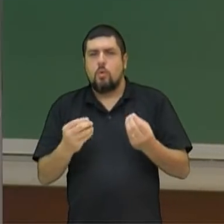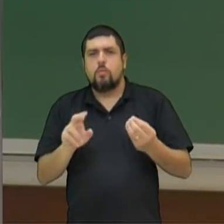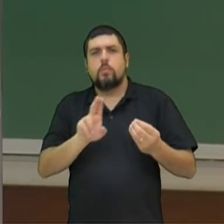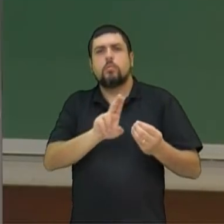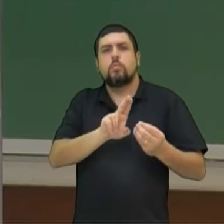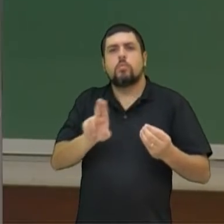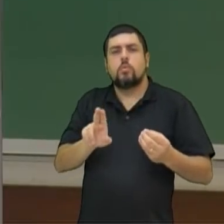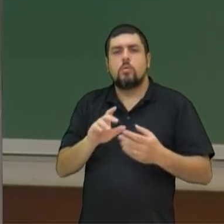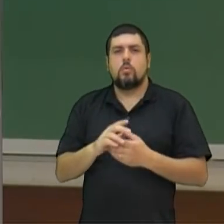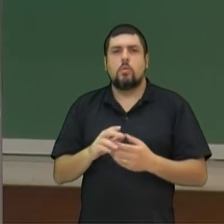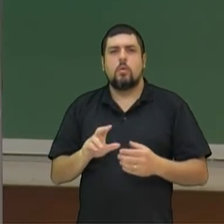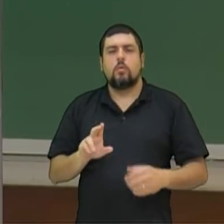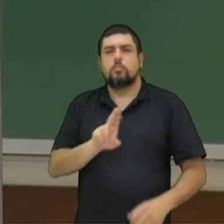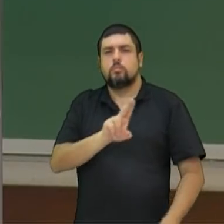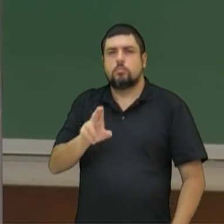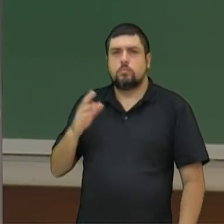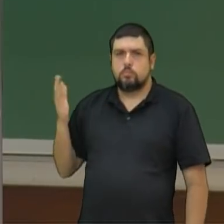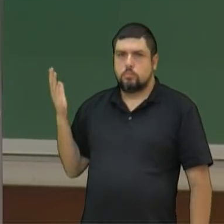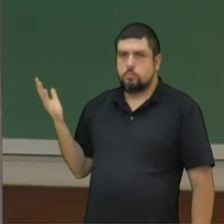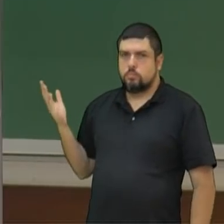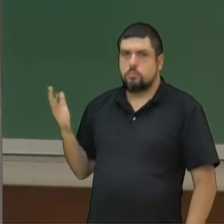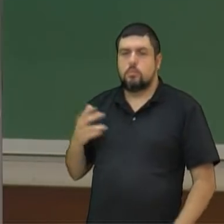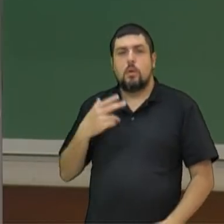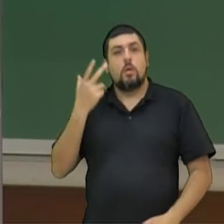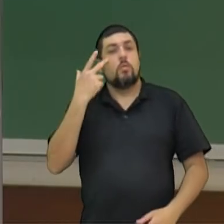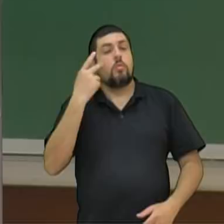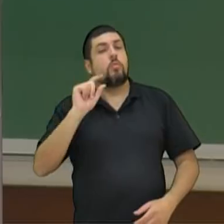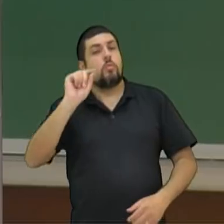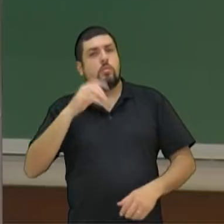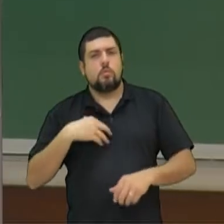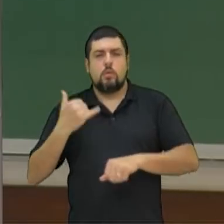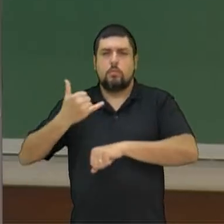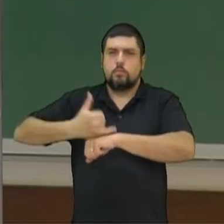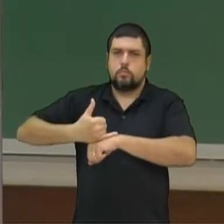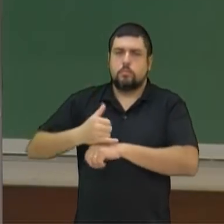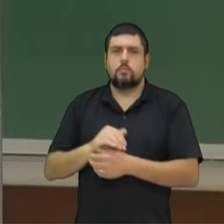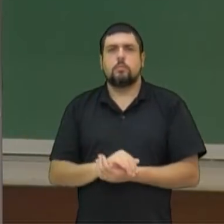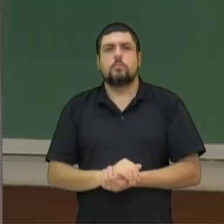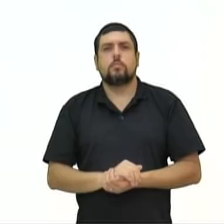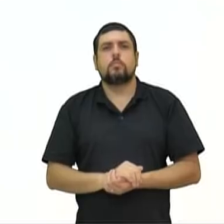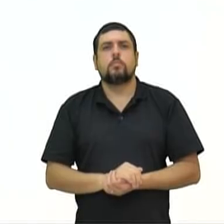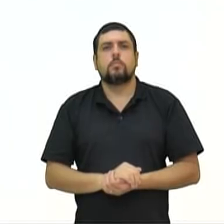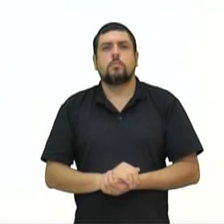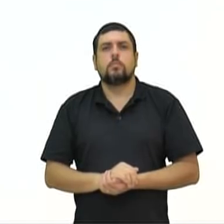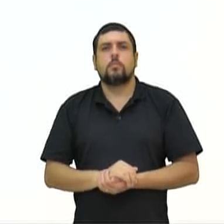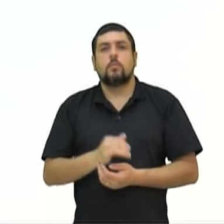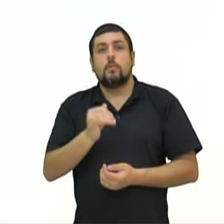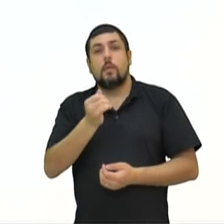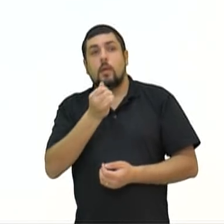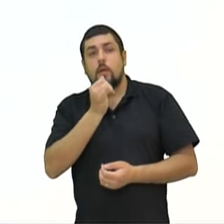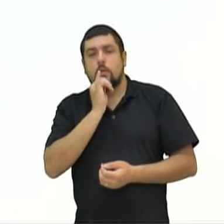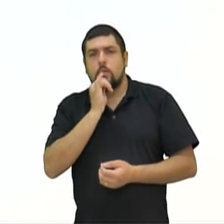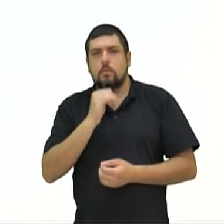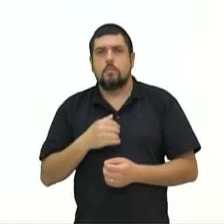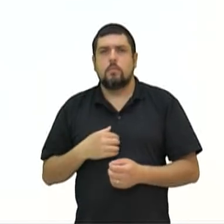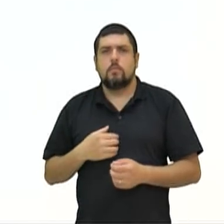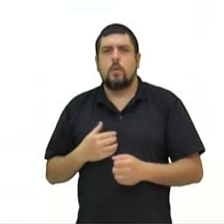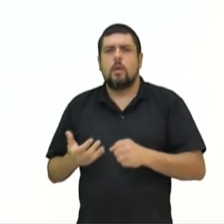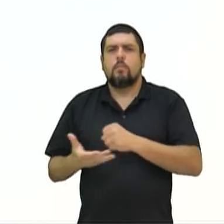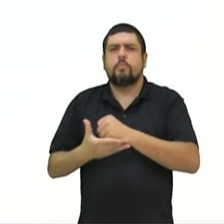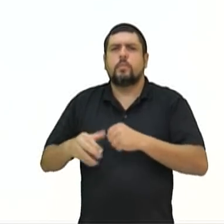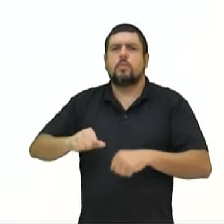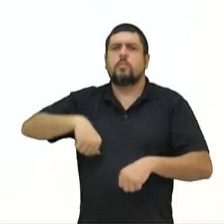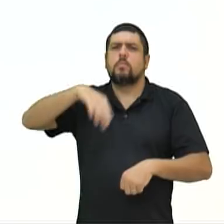metal. Geralmente é um metal. Não é uma regra. Seguindo. Exemplos. A base mais comum de